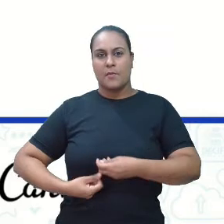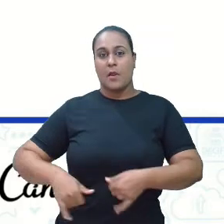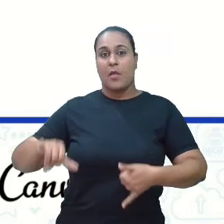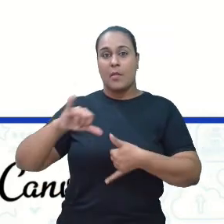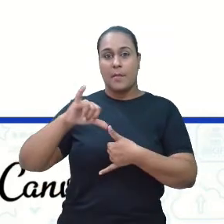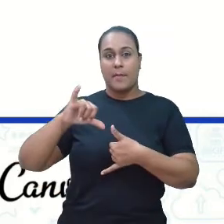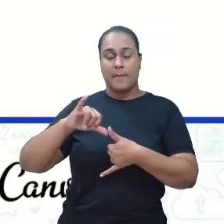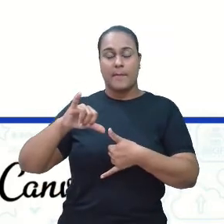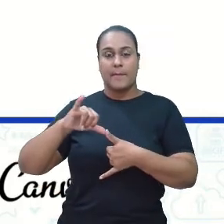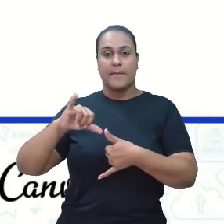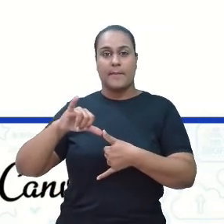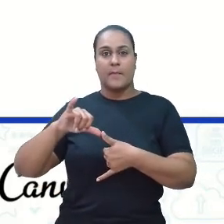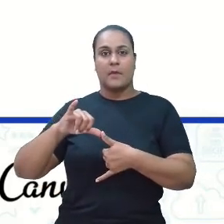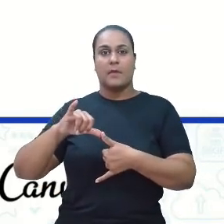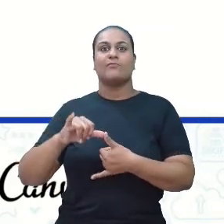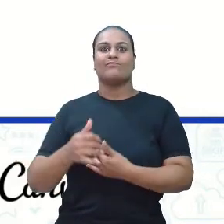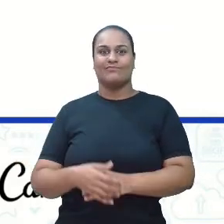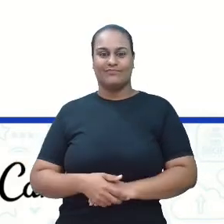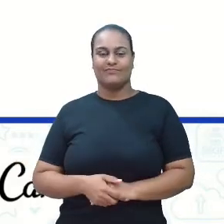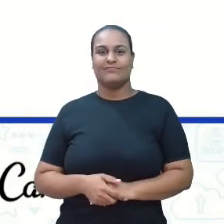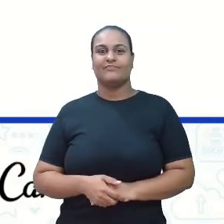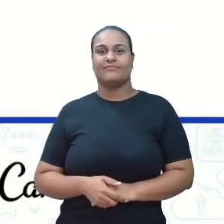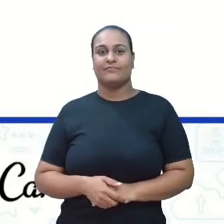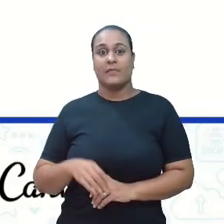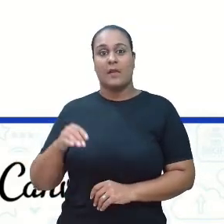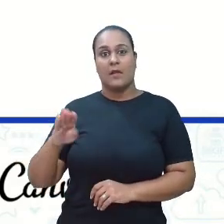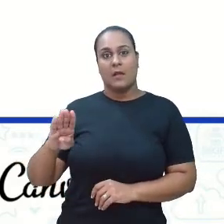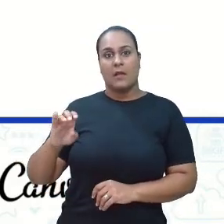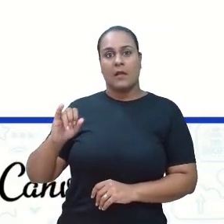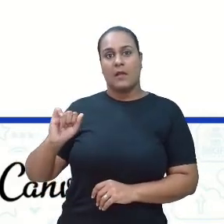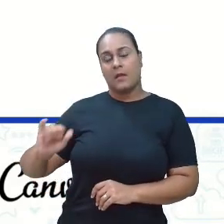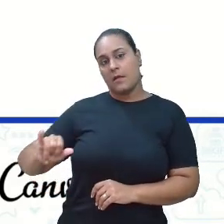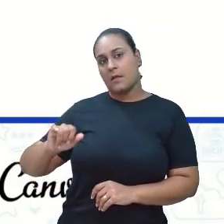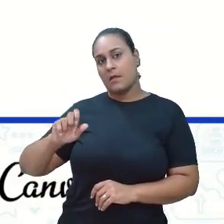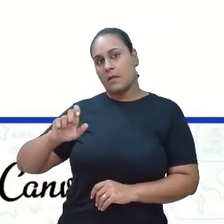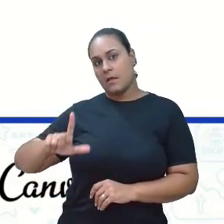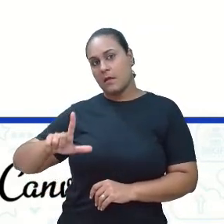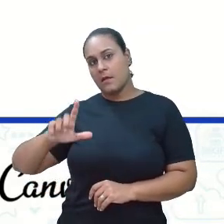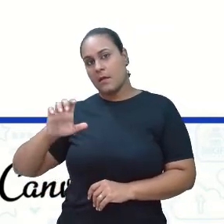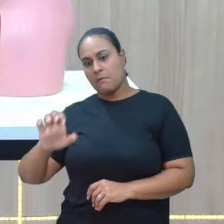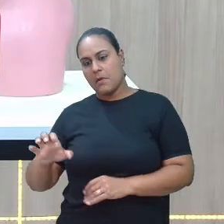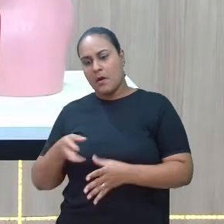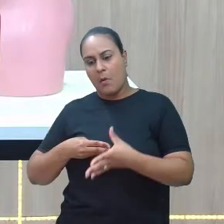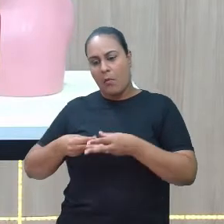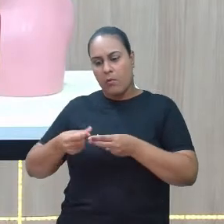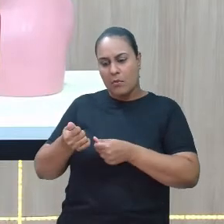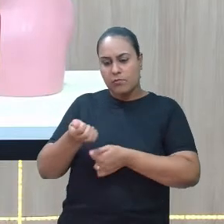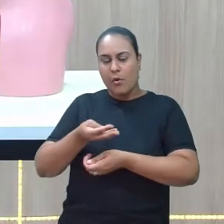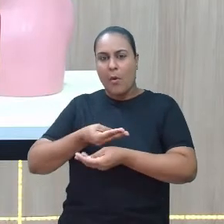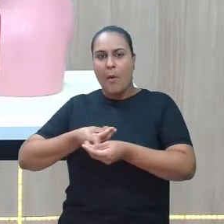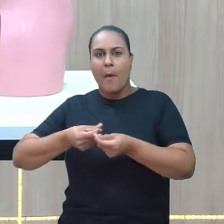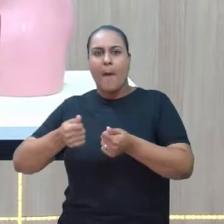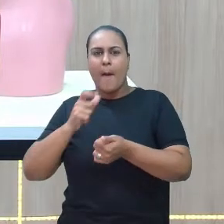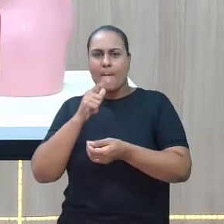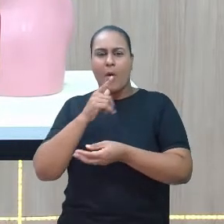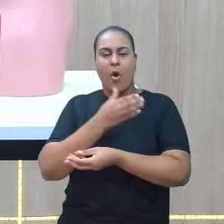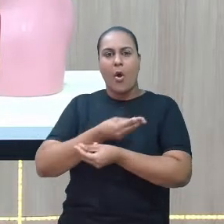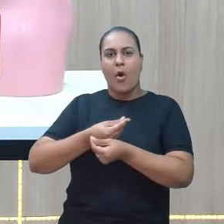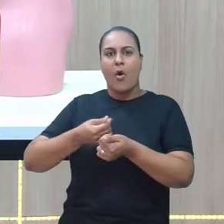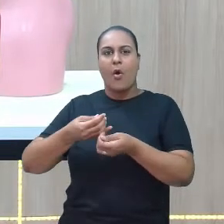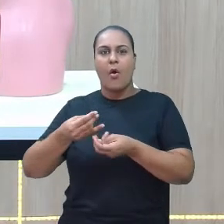na digestão de gorduras. A bile, ela emulsifica as gorduras, faz com que nós